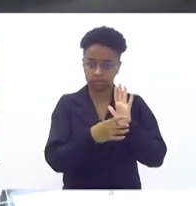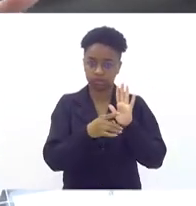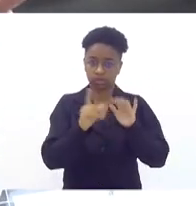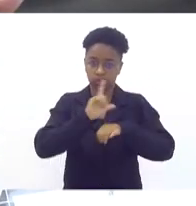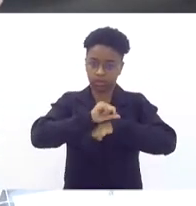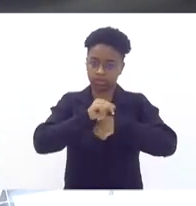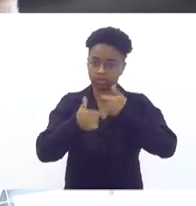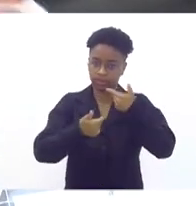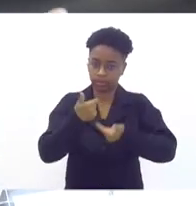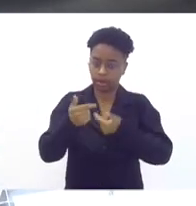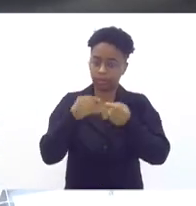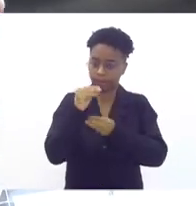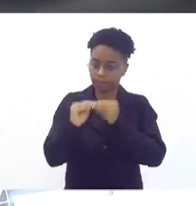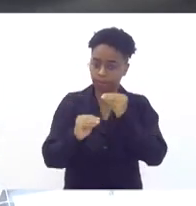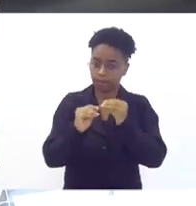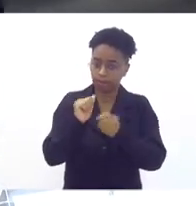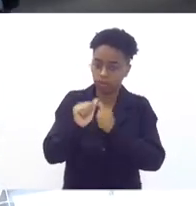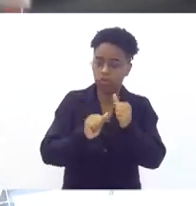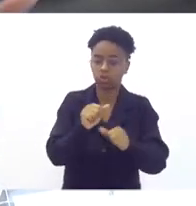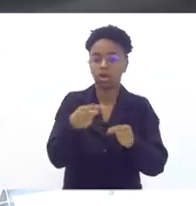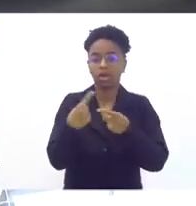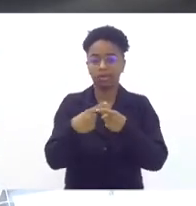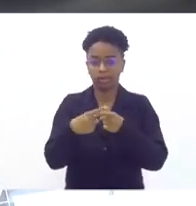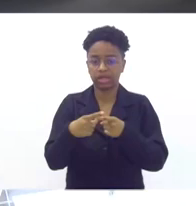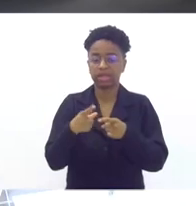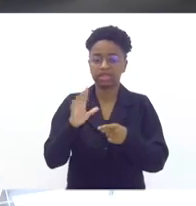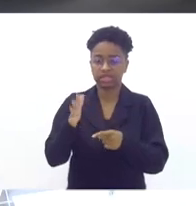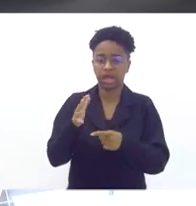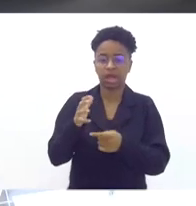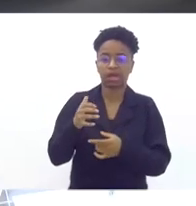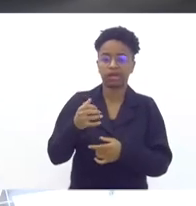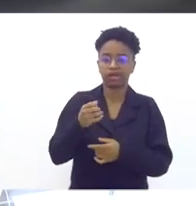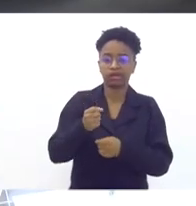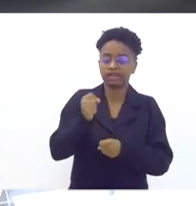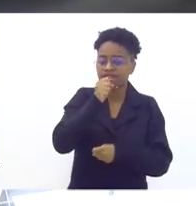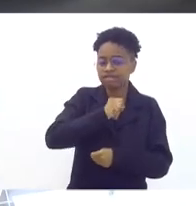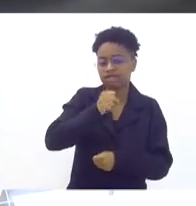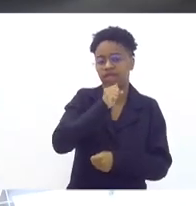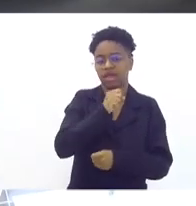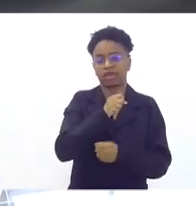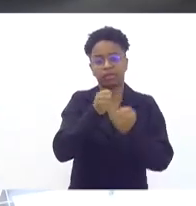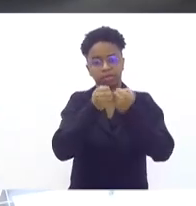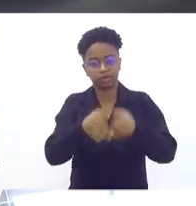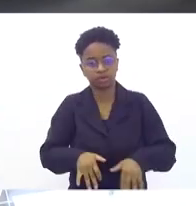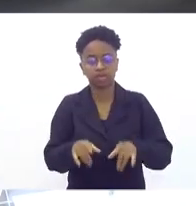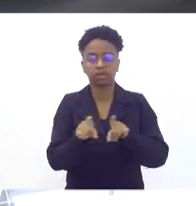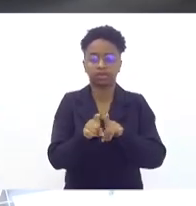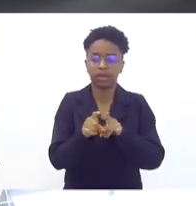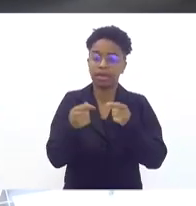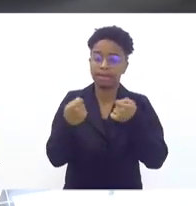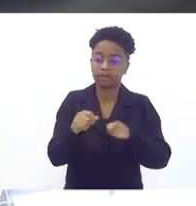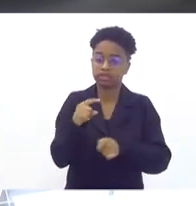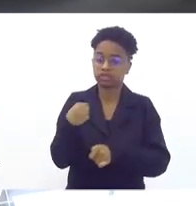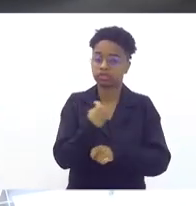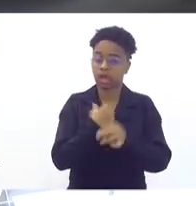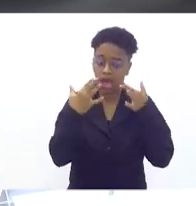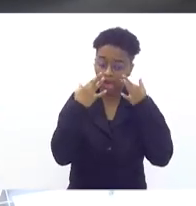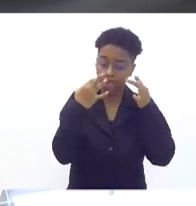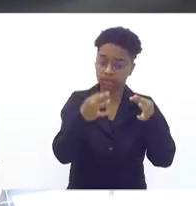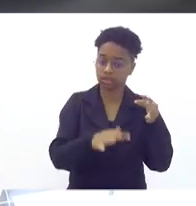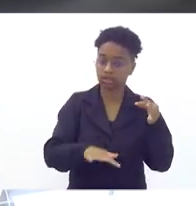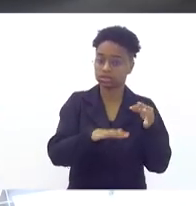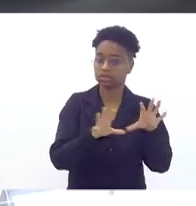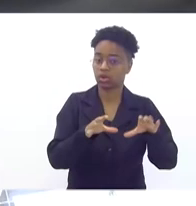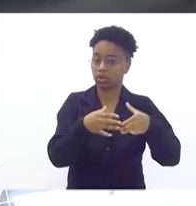que a Corporação estava lhe penteada está envelhecida e que precisa ser Sem dúvida nenhuma de um olhar de todo o estado do Rio de Janeiro